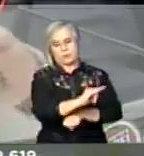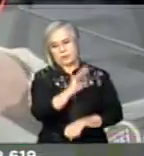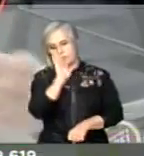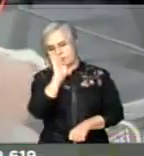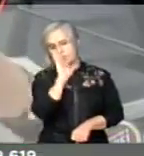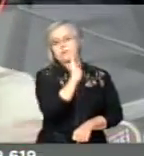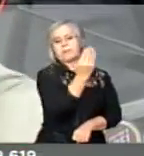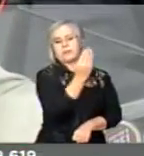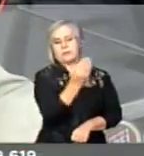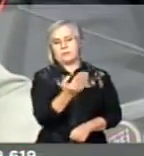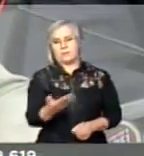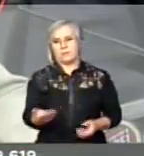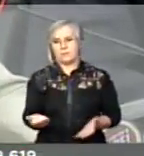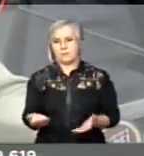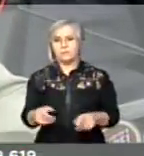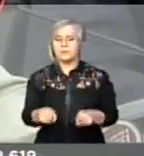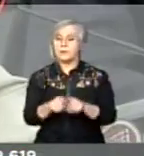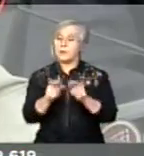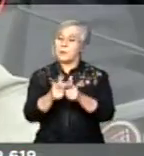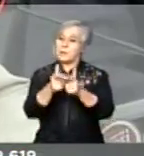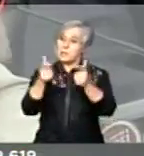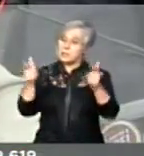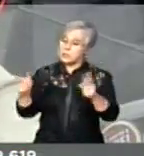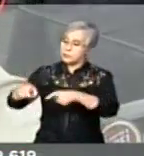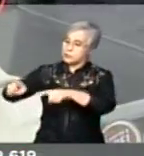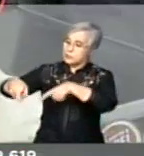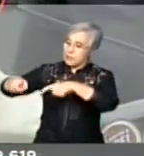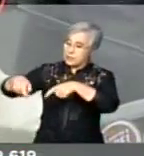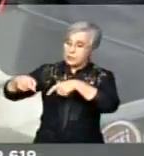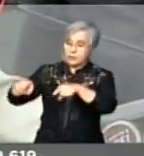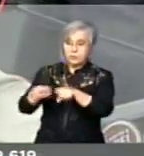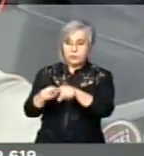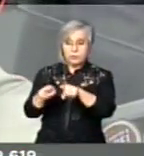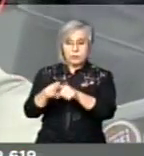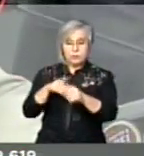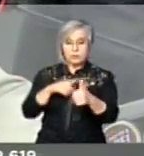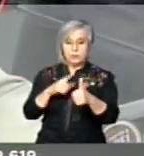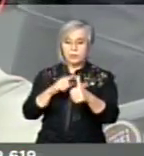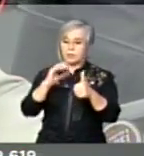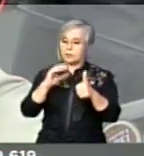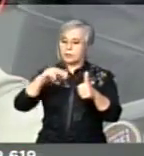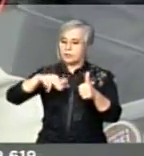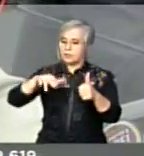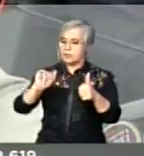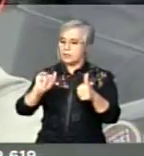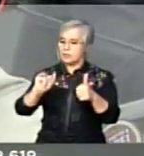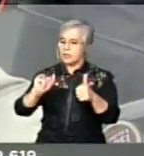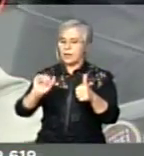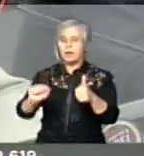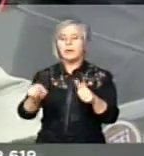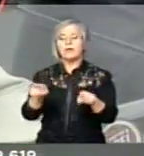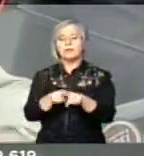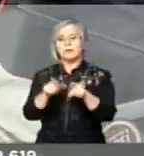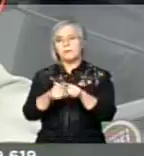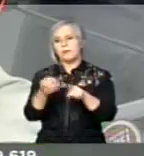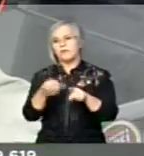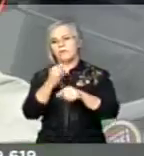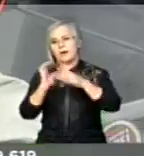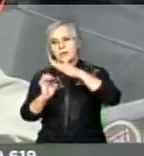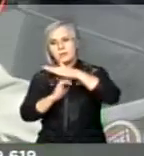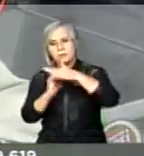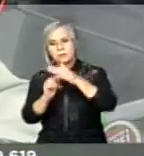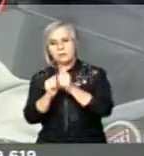beneficia também grandes agricultores, está aí a CNA e outras entidades, a despeito da ministra Cátia Abreu,